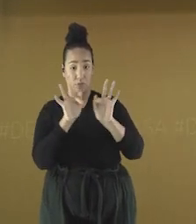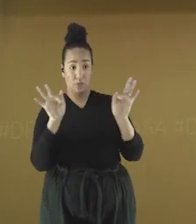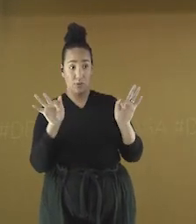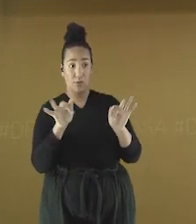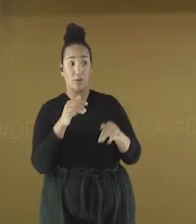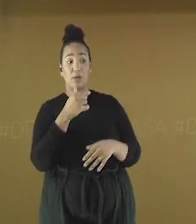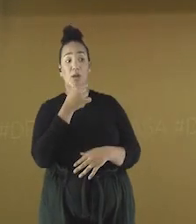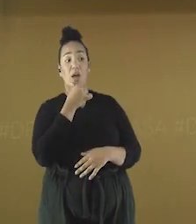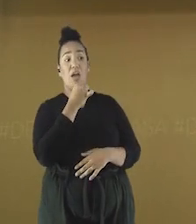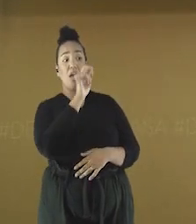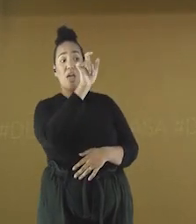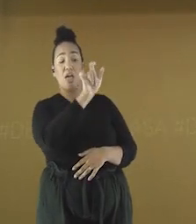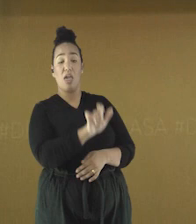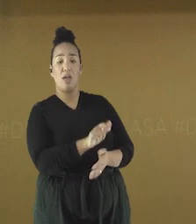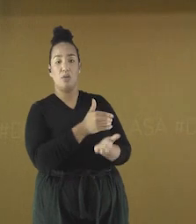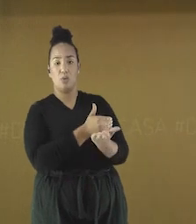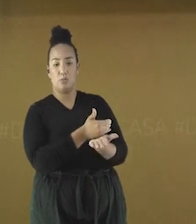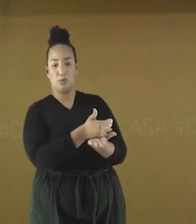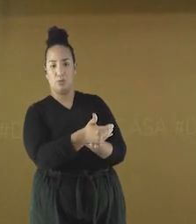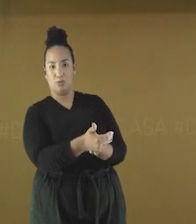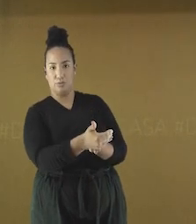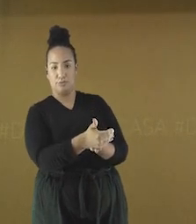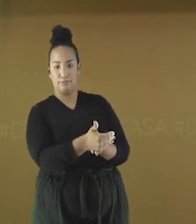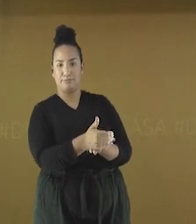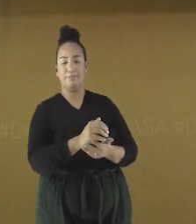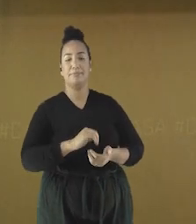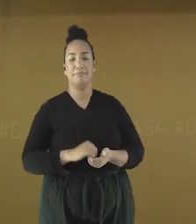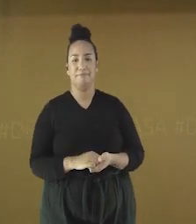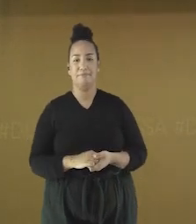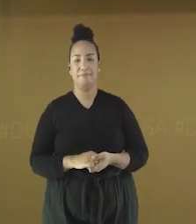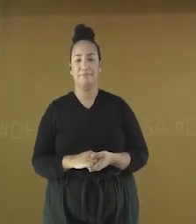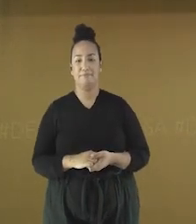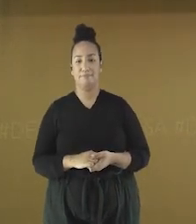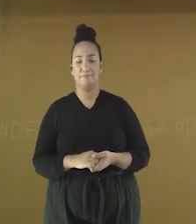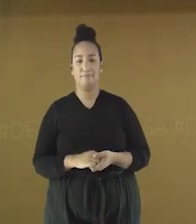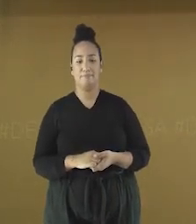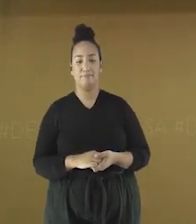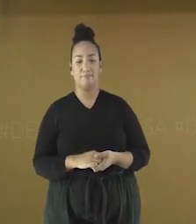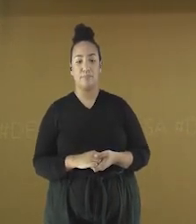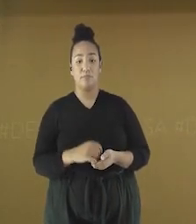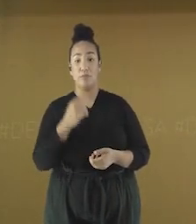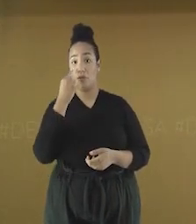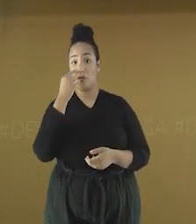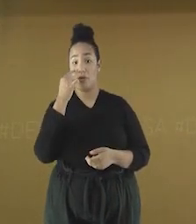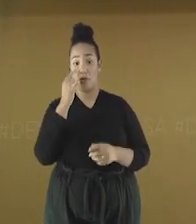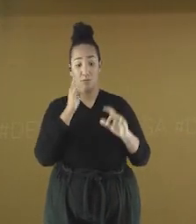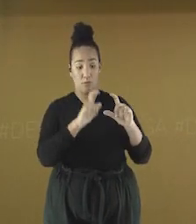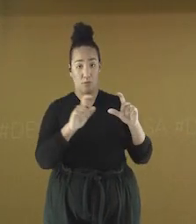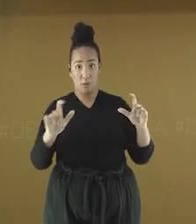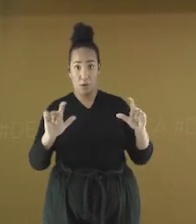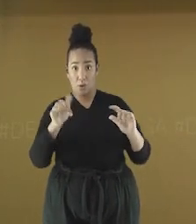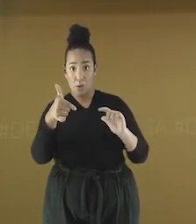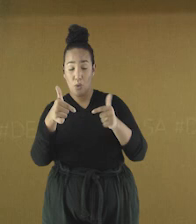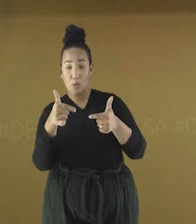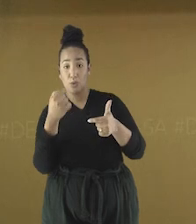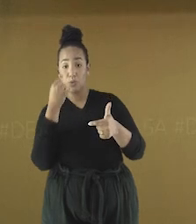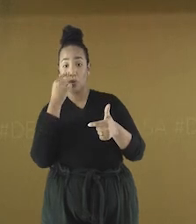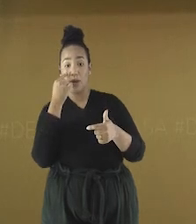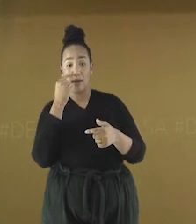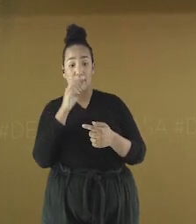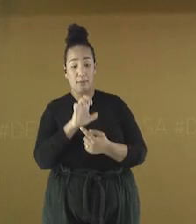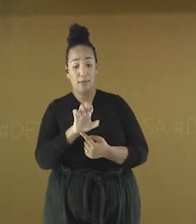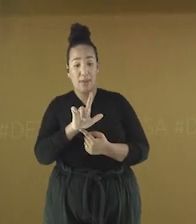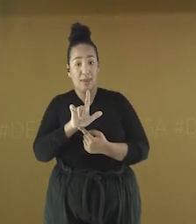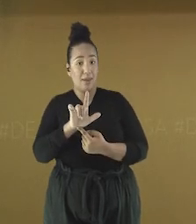frase ele começou. Olha só, ele começou a beliscar entre as refeições. Nas outras falas, ela omite